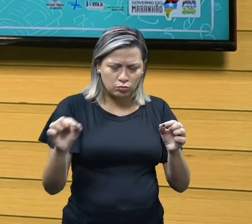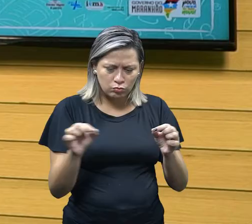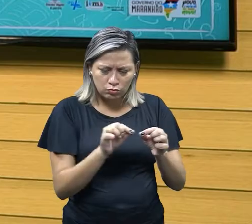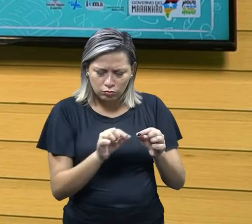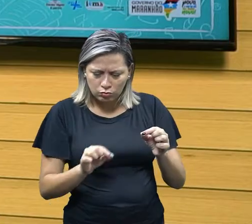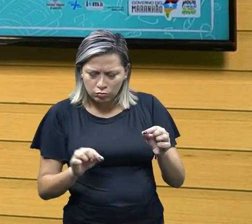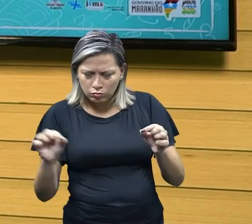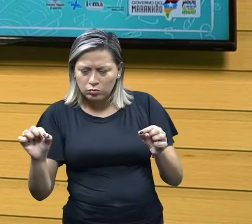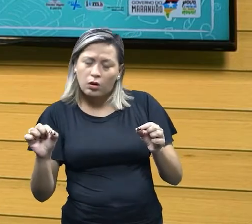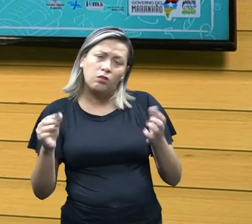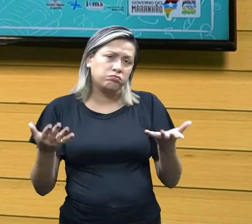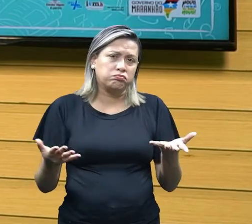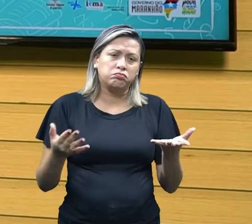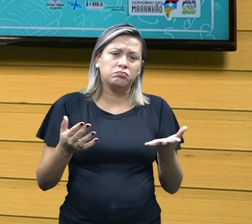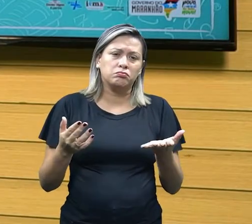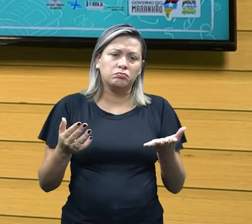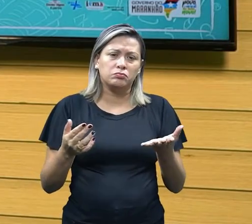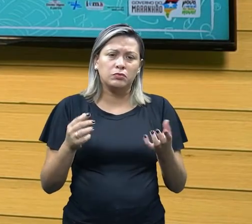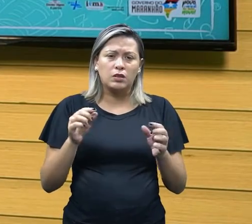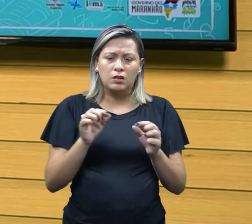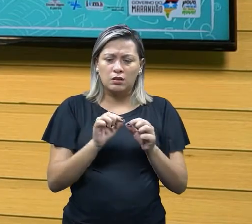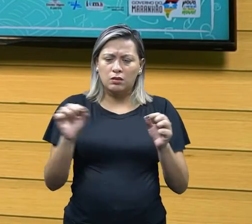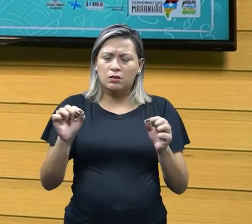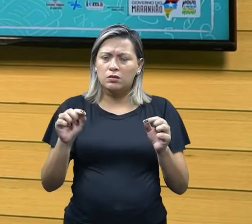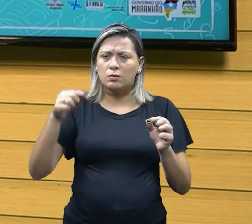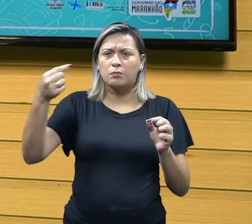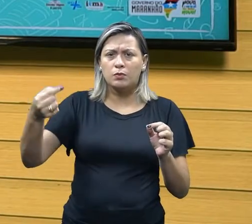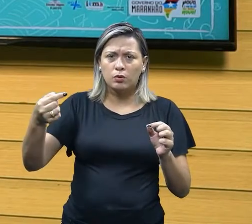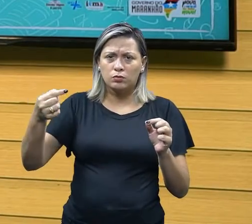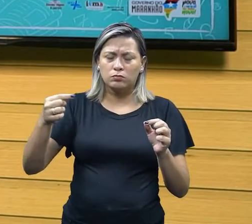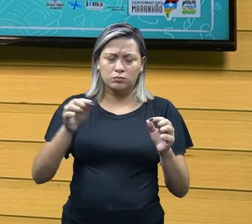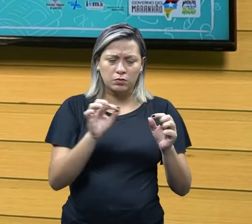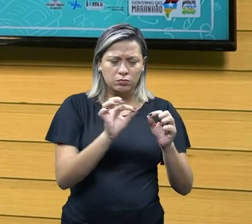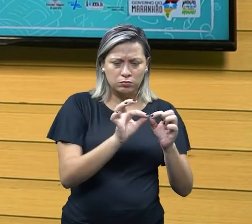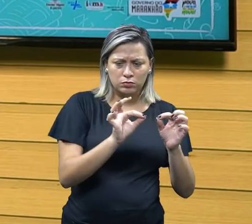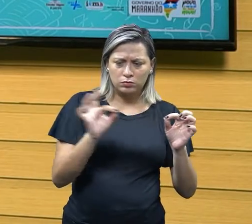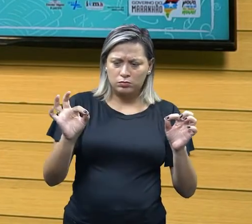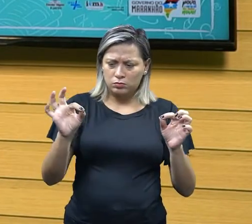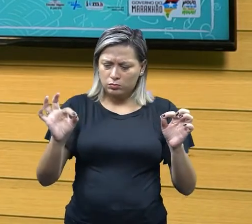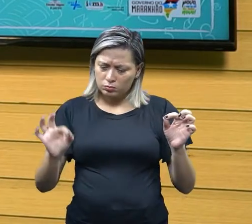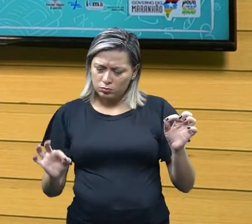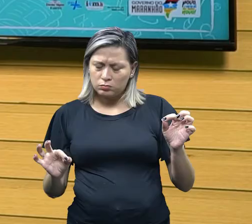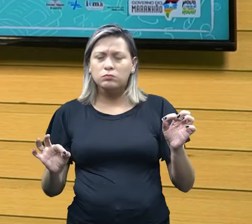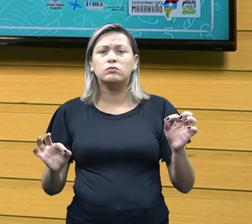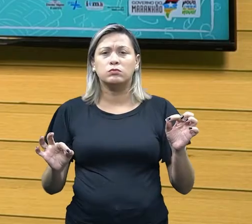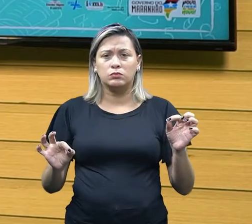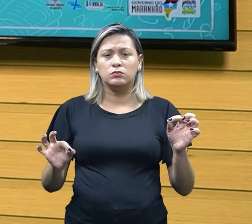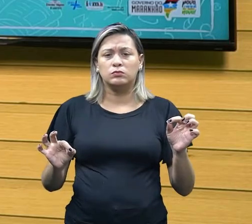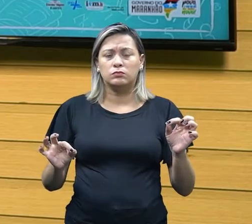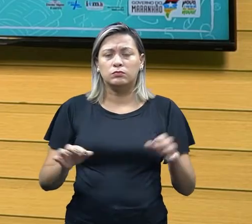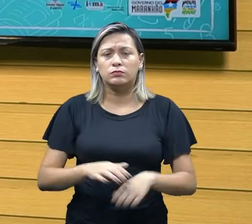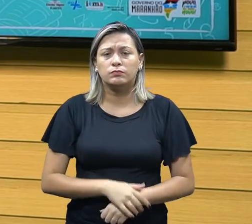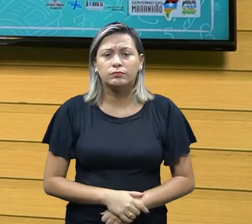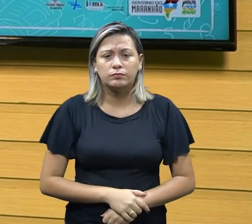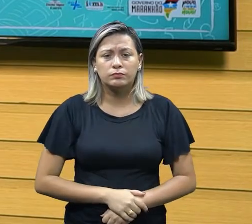fazer o desenho, e quando faz a próxima linha, ligando do objeto que você está fazendo, ou seja, de um objeto já